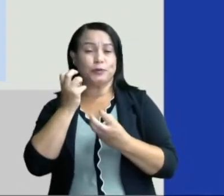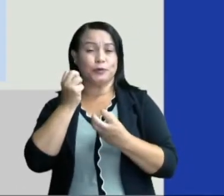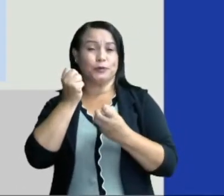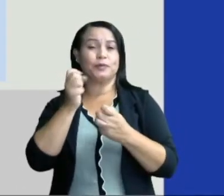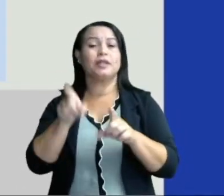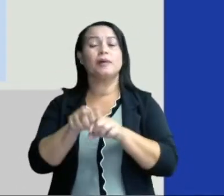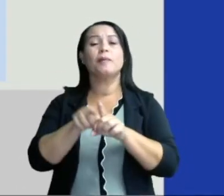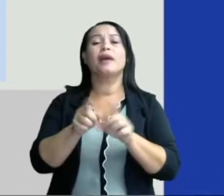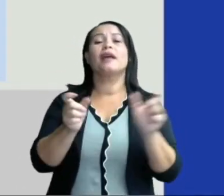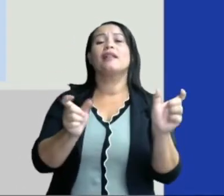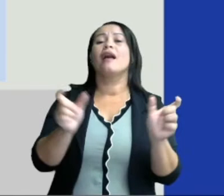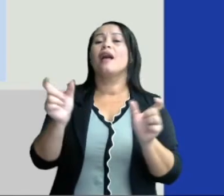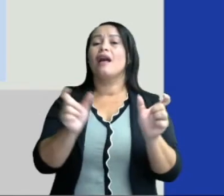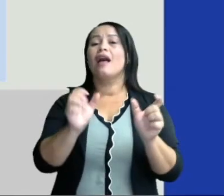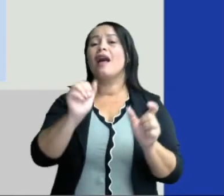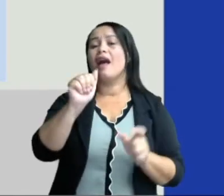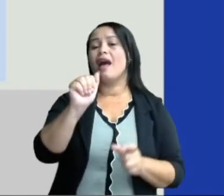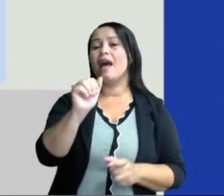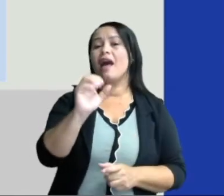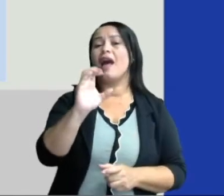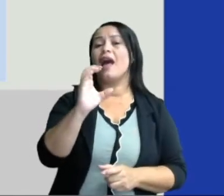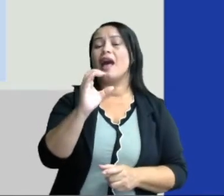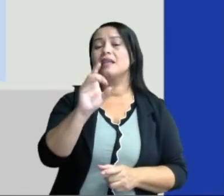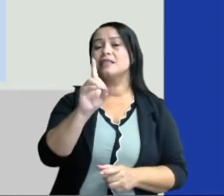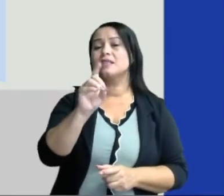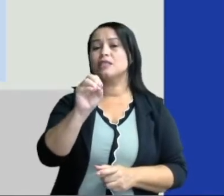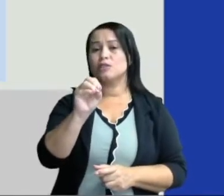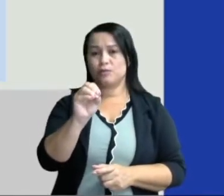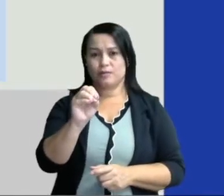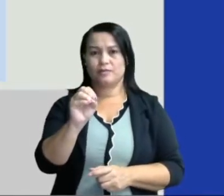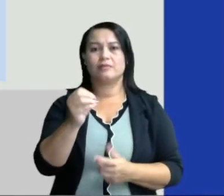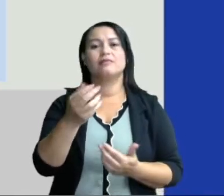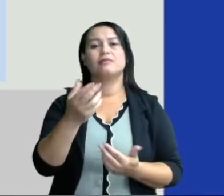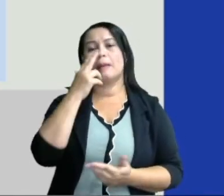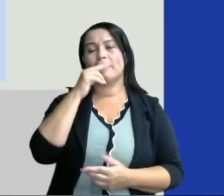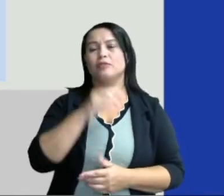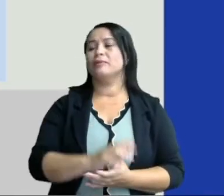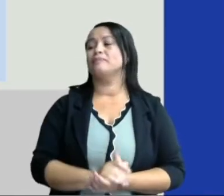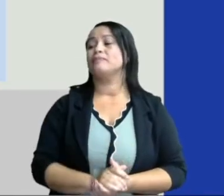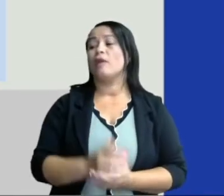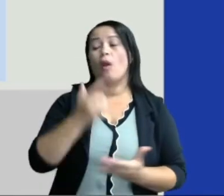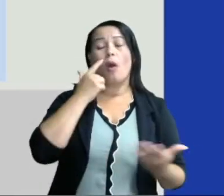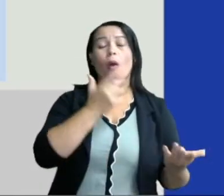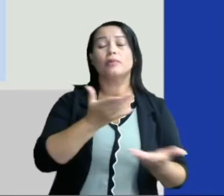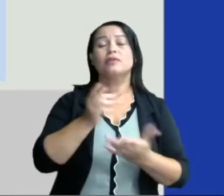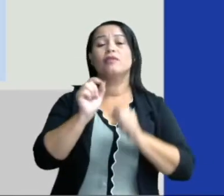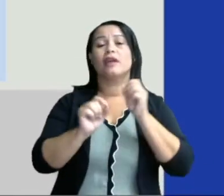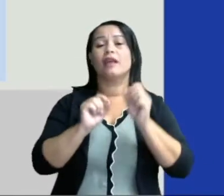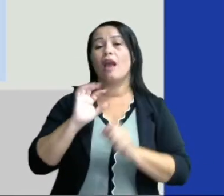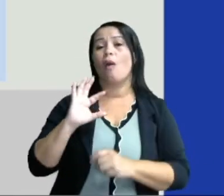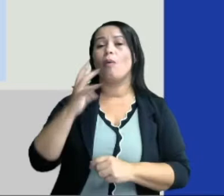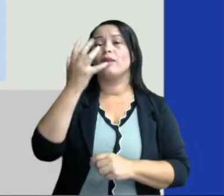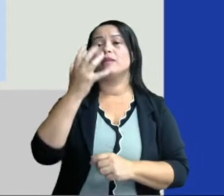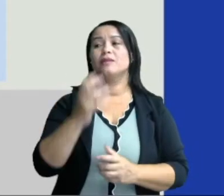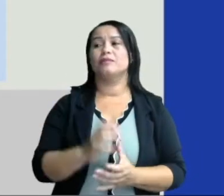e acidez e acidez vem de ácido. Olha só o que